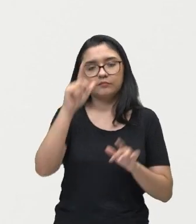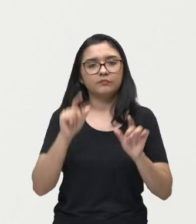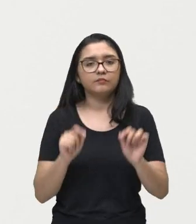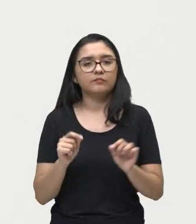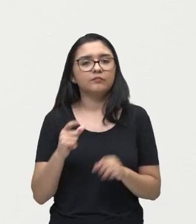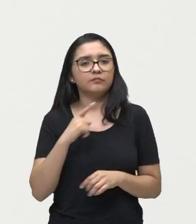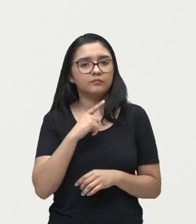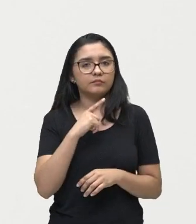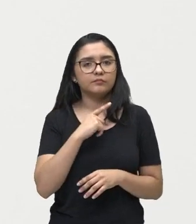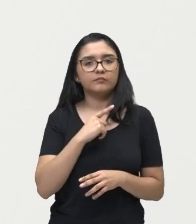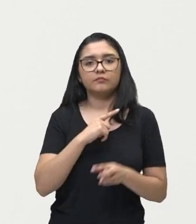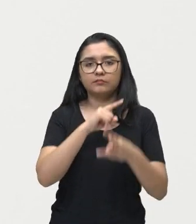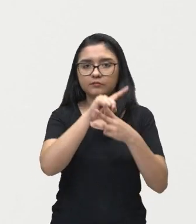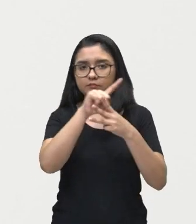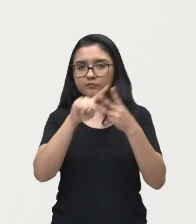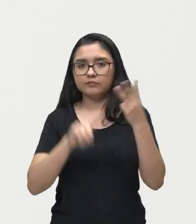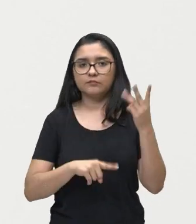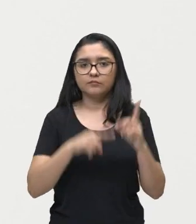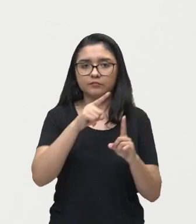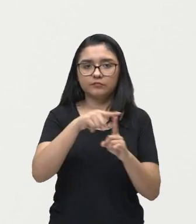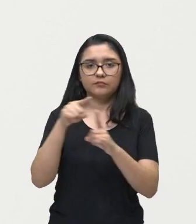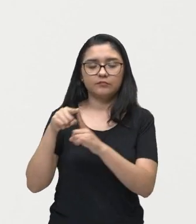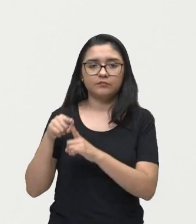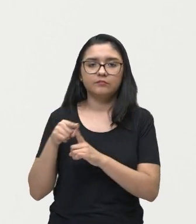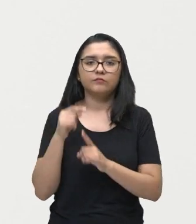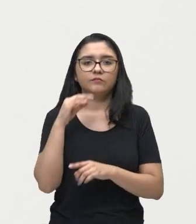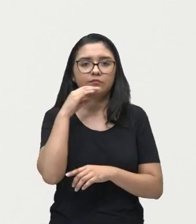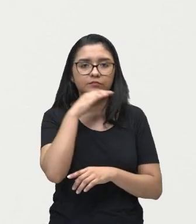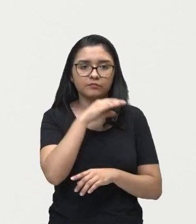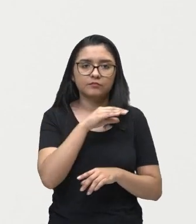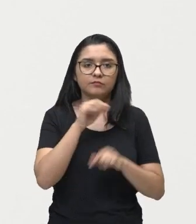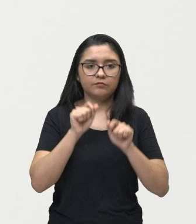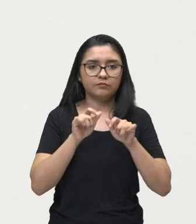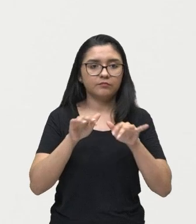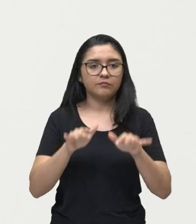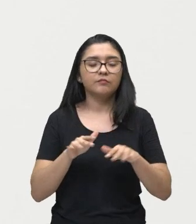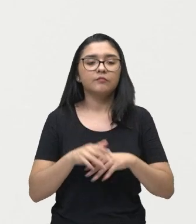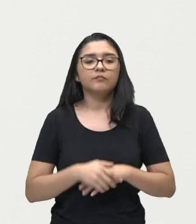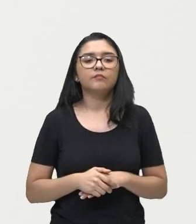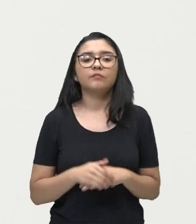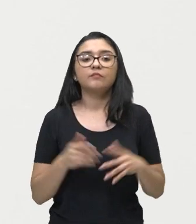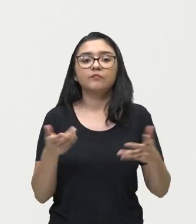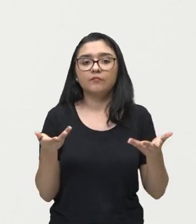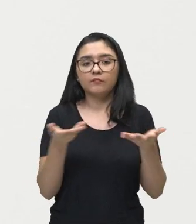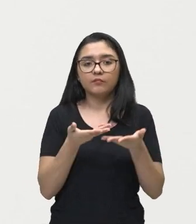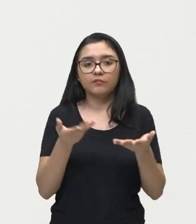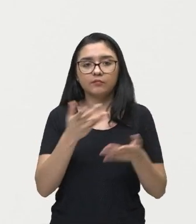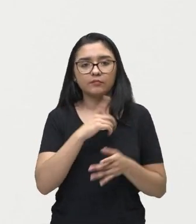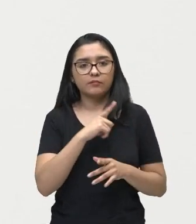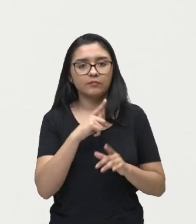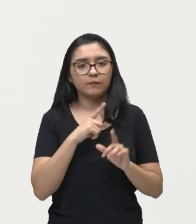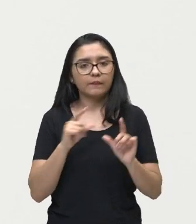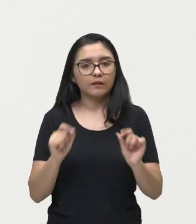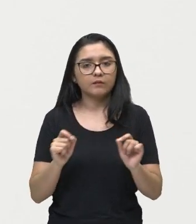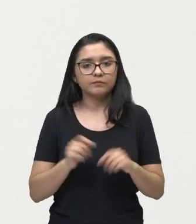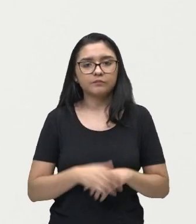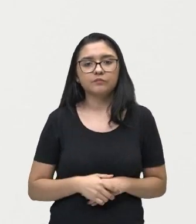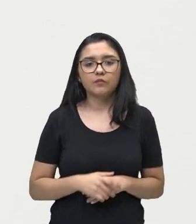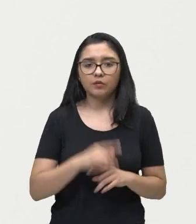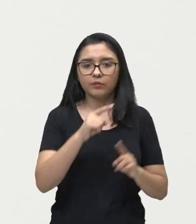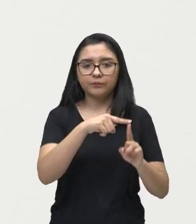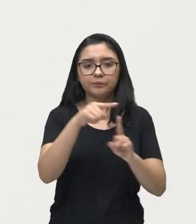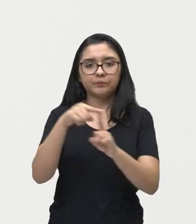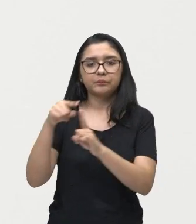os 3 tipos de propagação de calor. E agora nós teremos aí os tipos